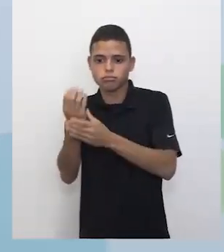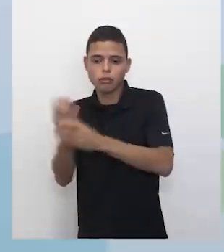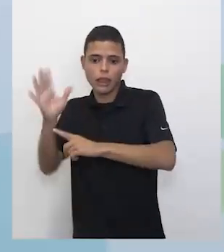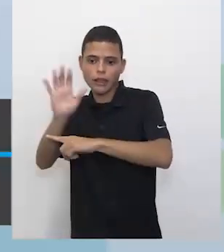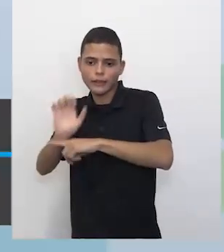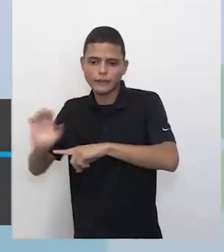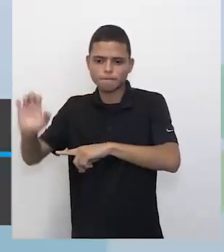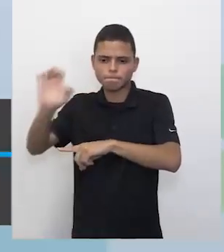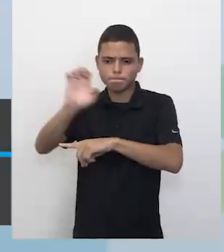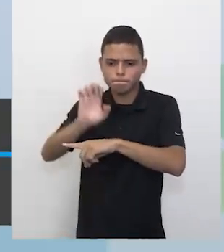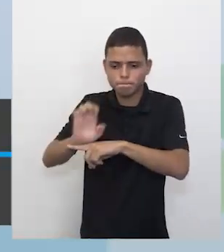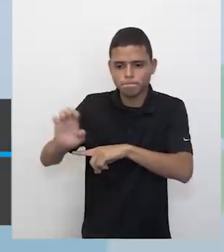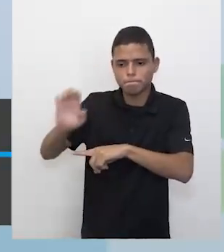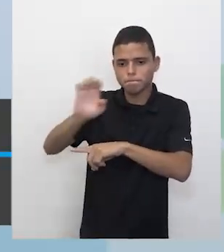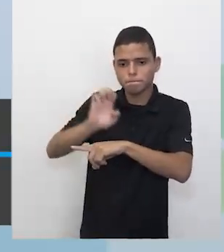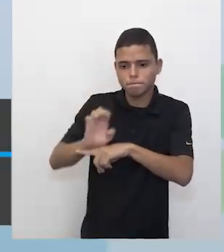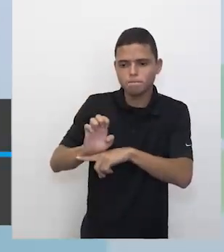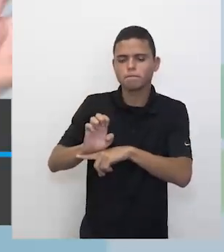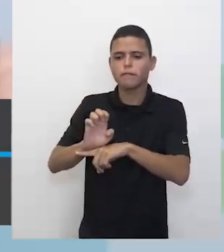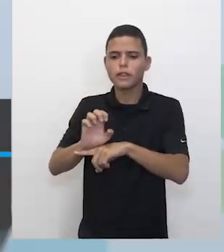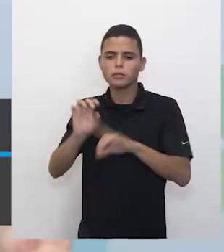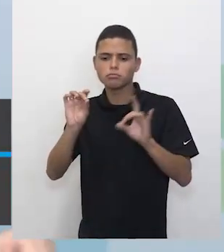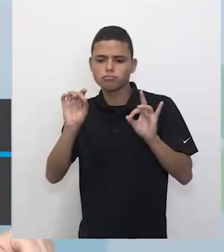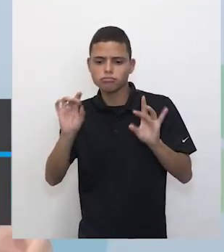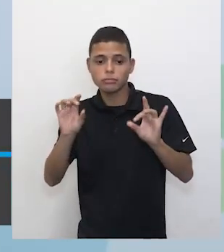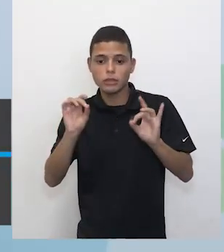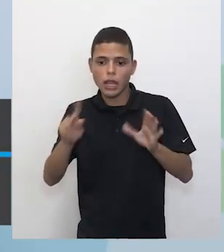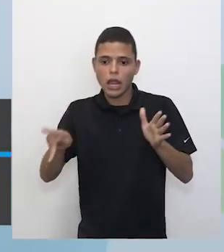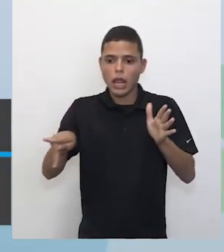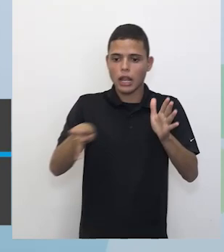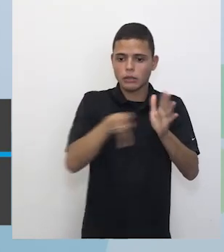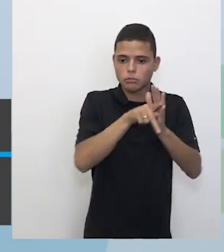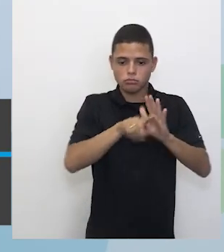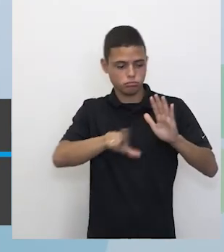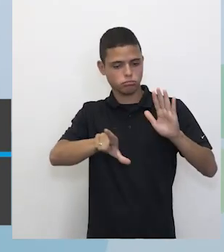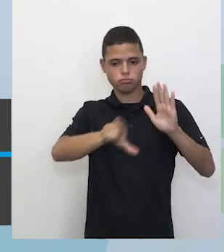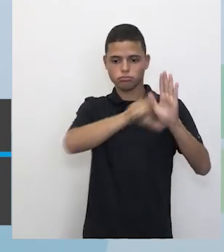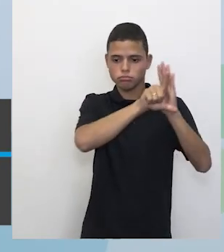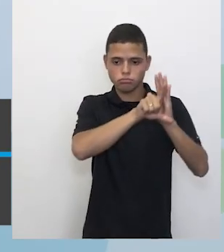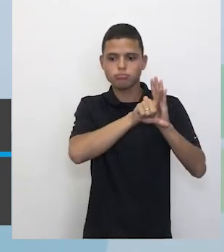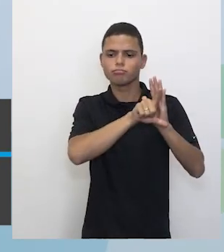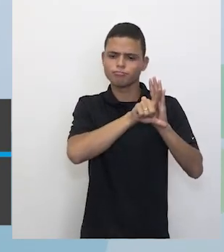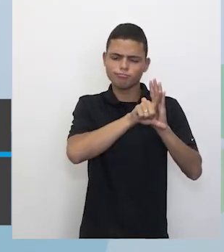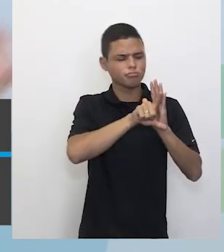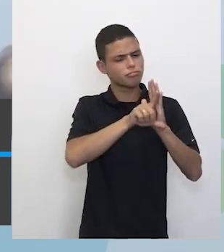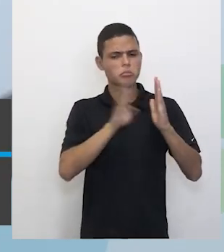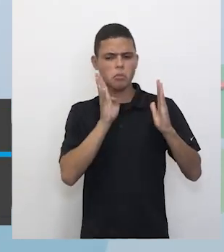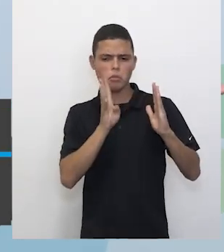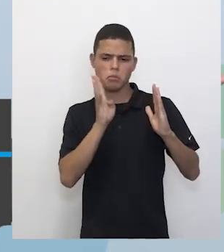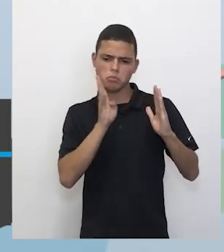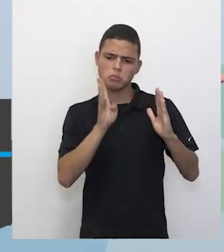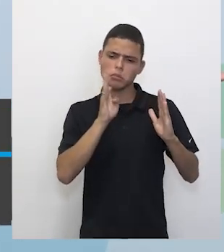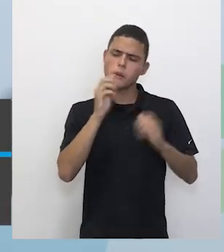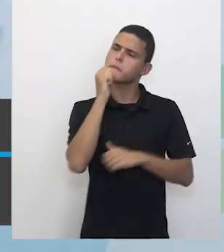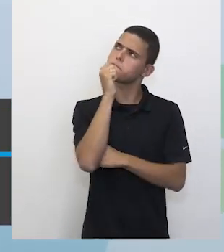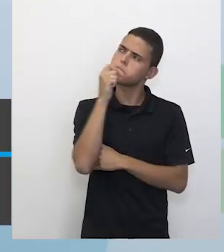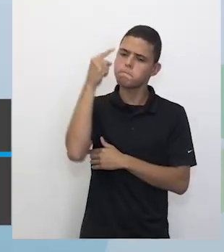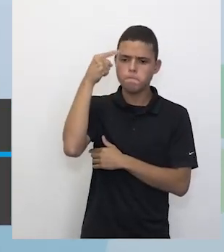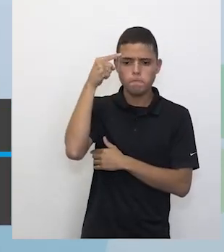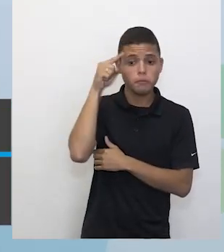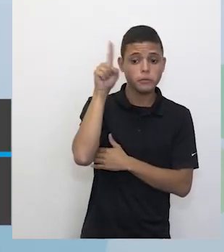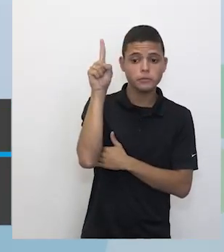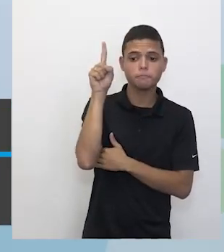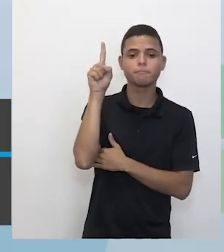o mantenedor aqui da nossa comunidade das leis? Não seria da hora isso daí? Sim. Seria da hora.